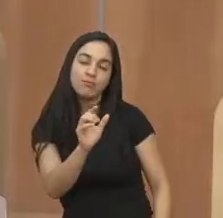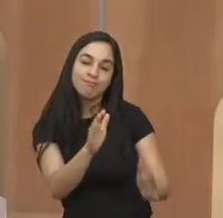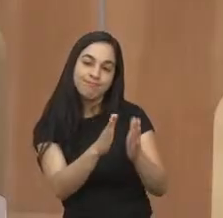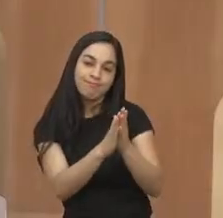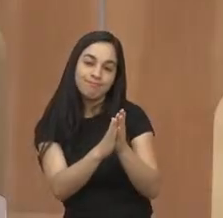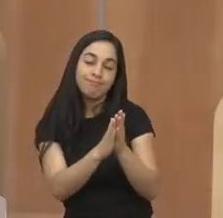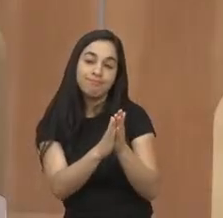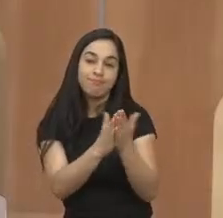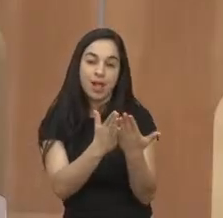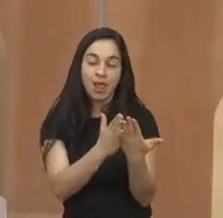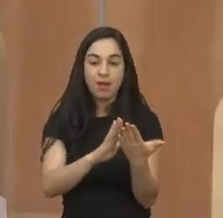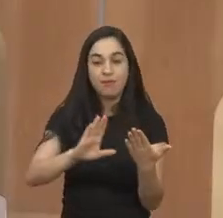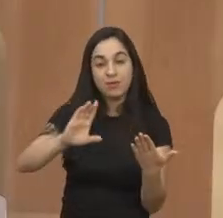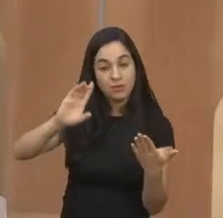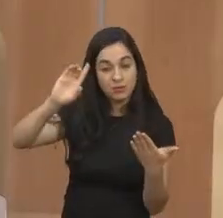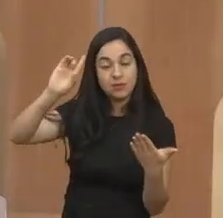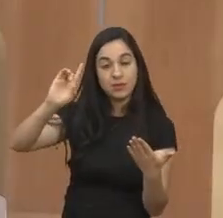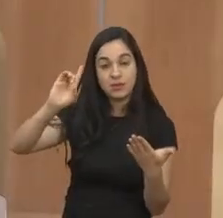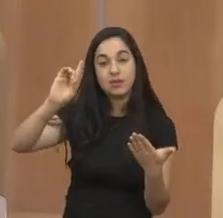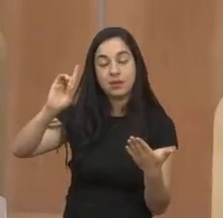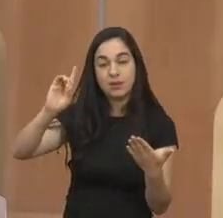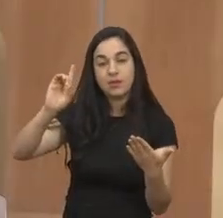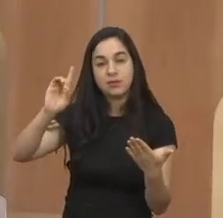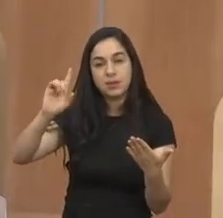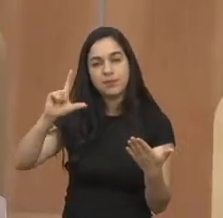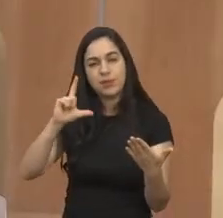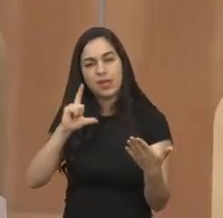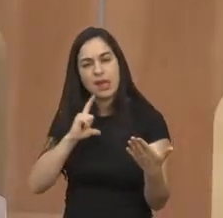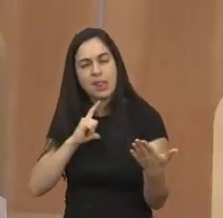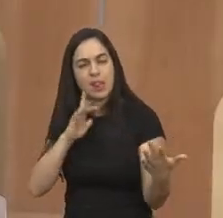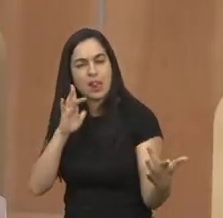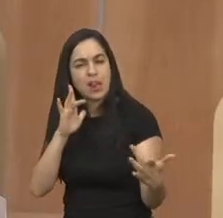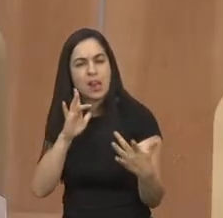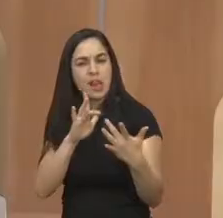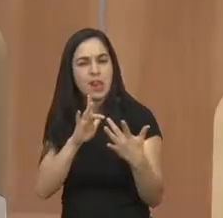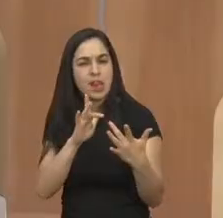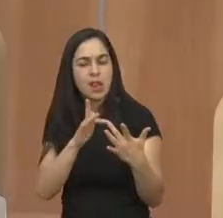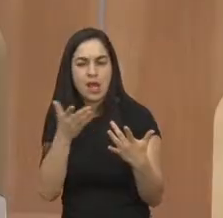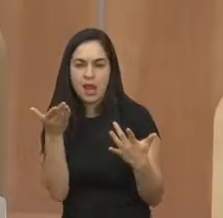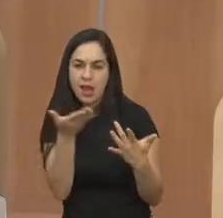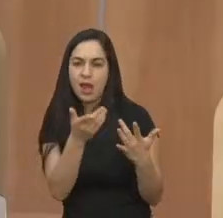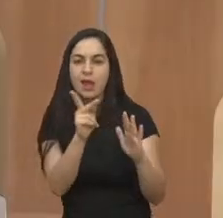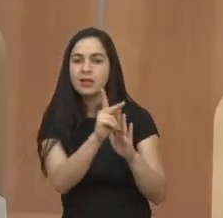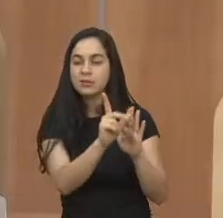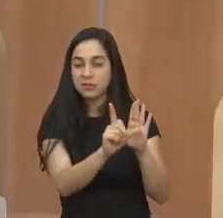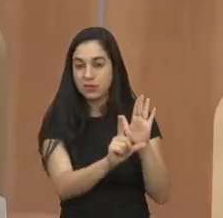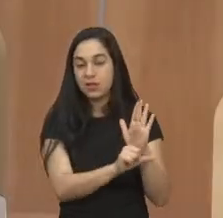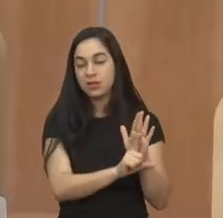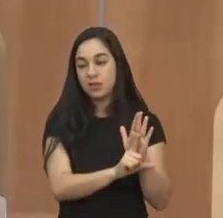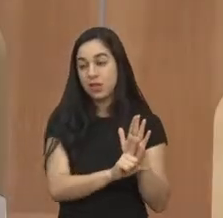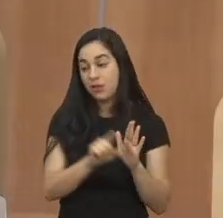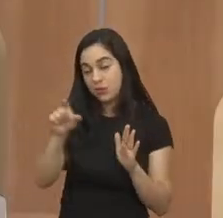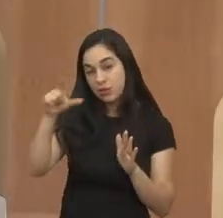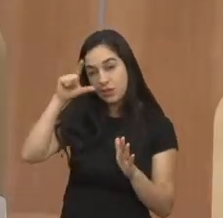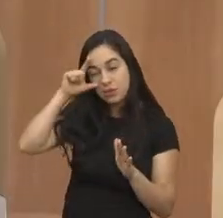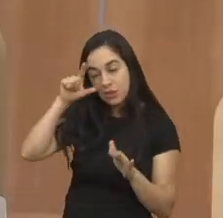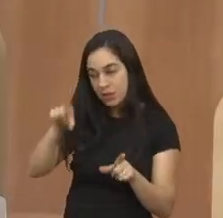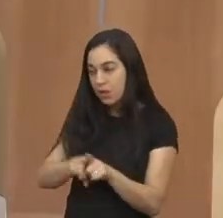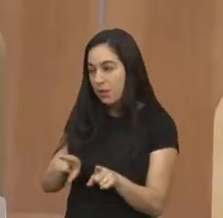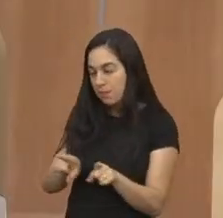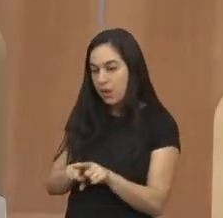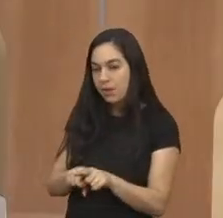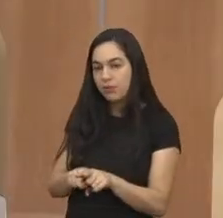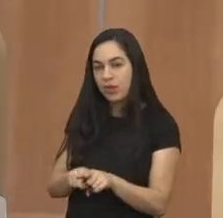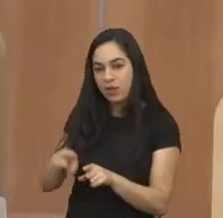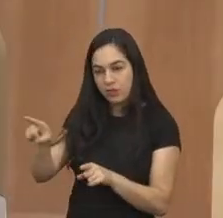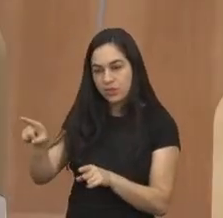Bíblia que está ligada diretamente a esse projeto, vereador Jean. O senhor também, que é um cristão,